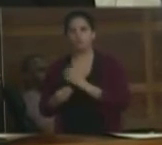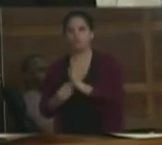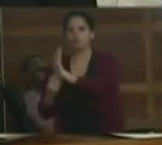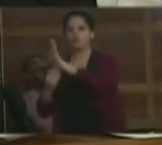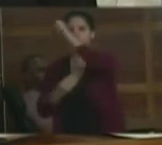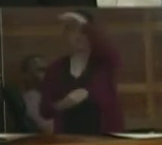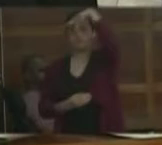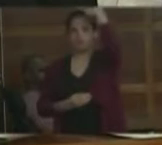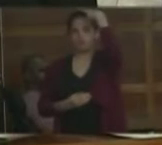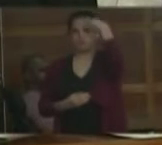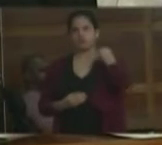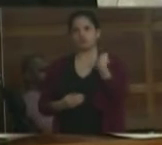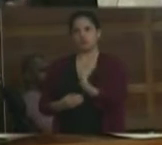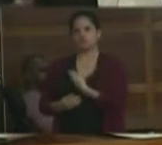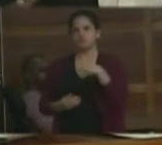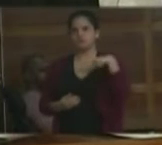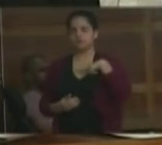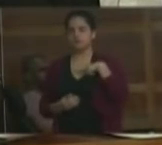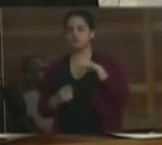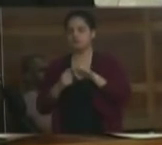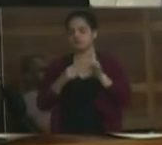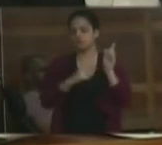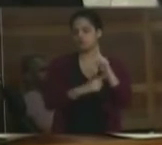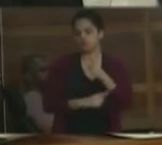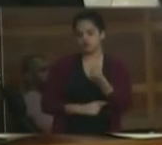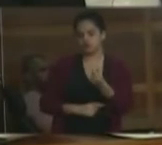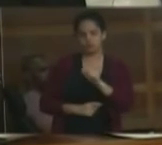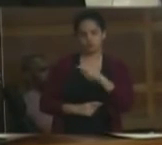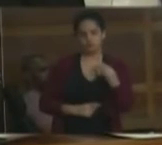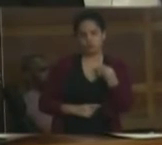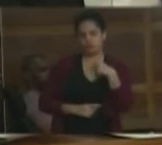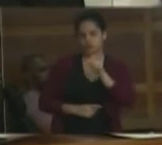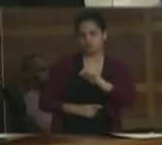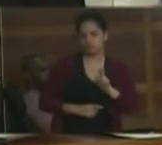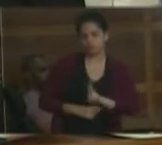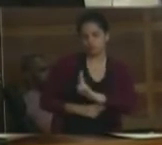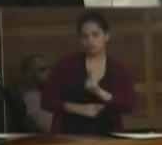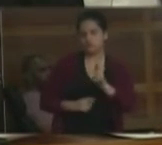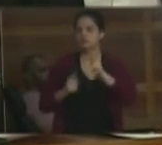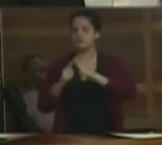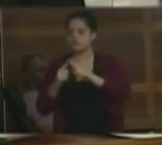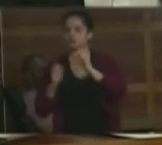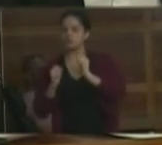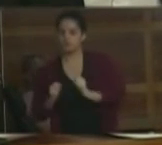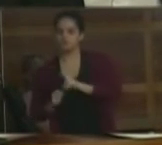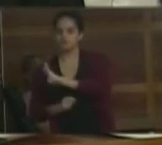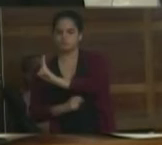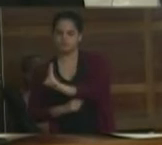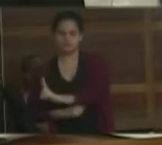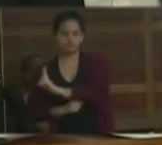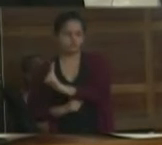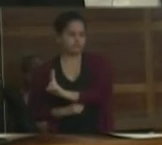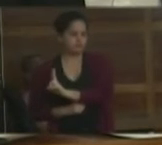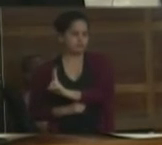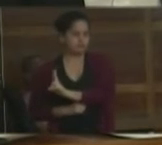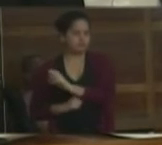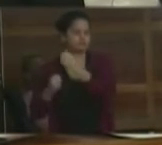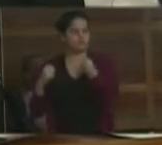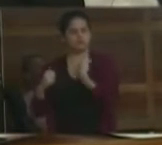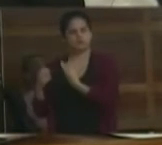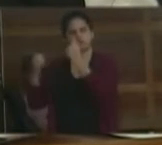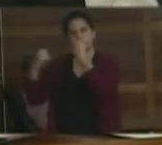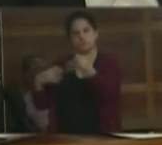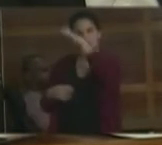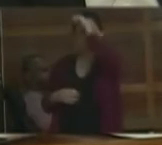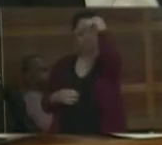pelo que nós temos aqui e sai que você não pode contar isso aqui você pode contar para pagar pausar né para pagar